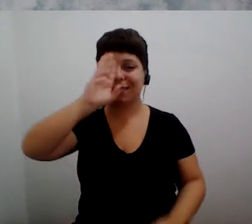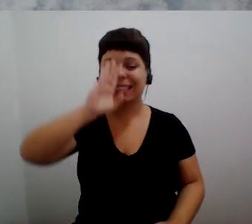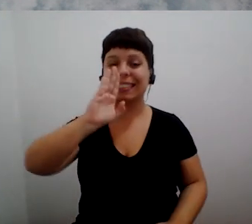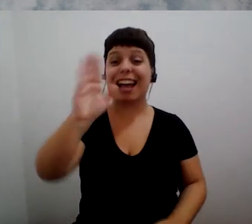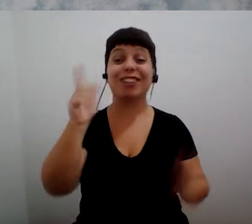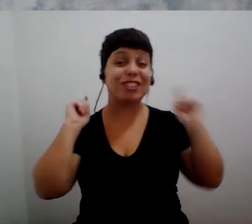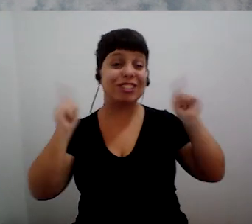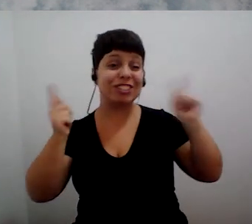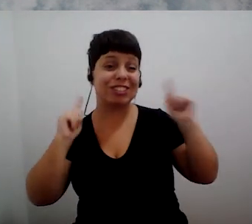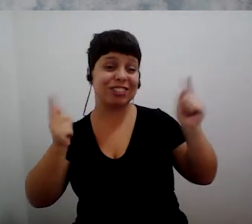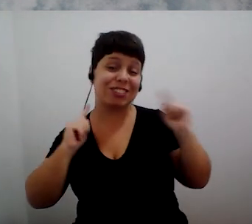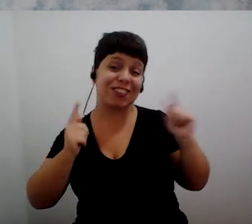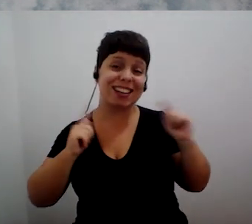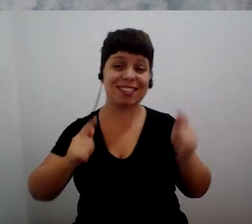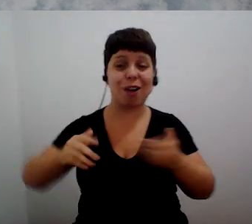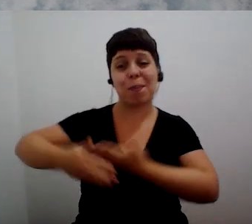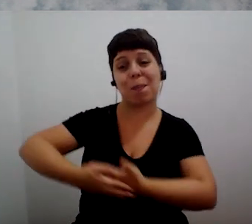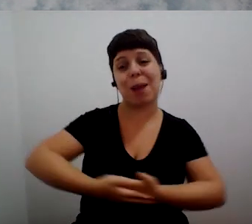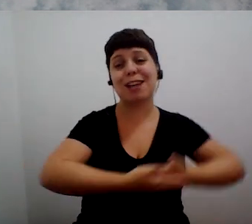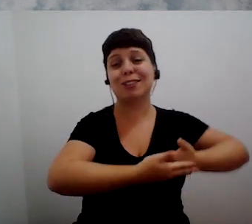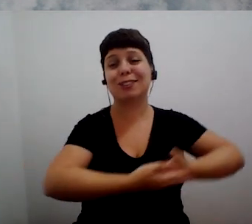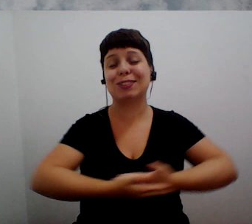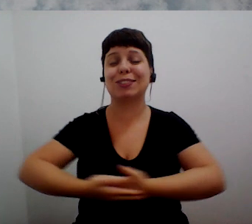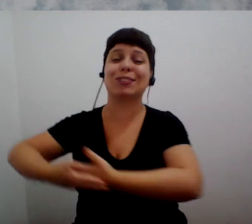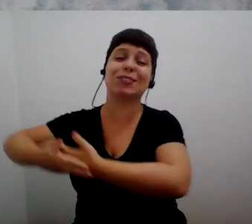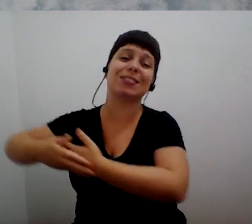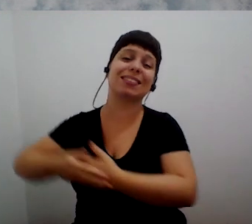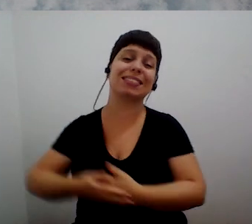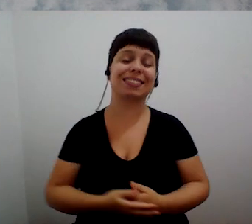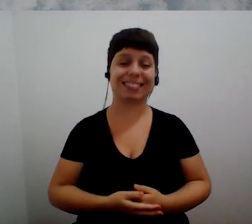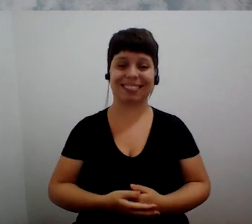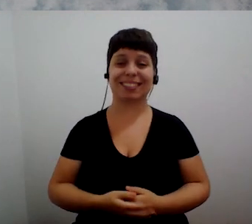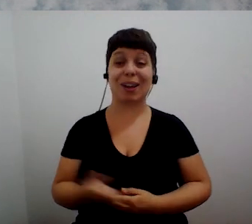Iemanjá, essência, diversão, berço.